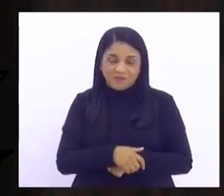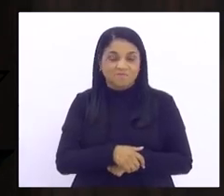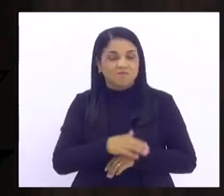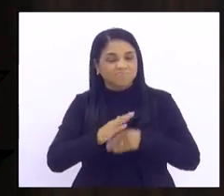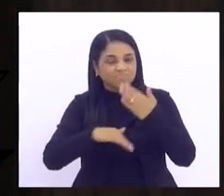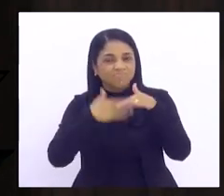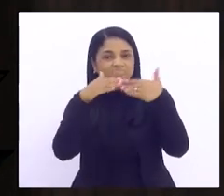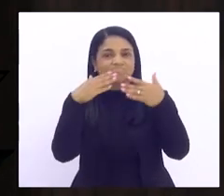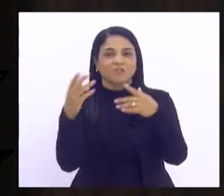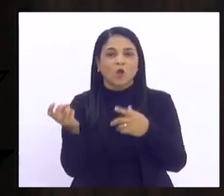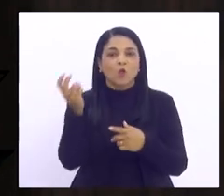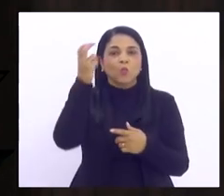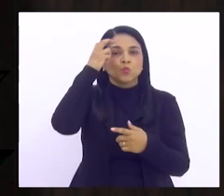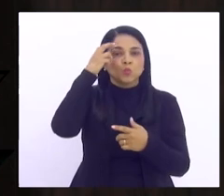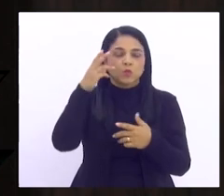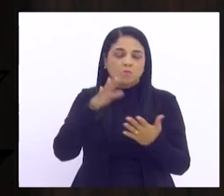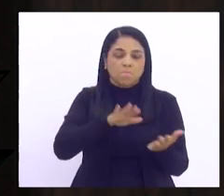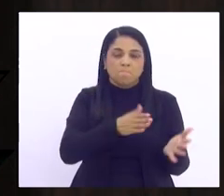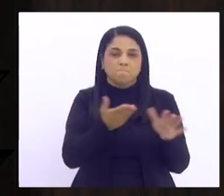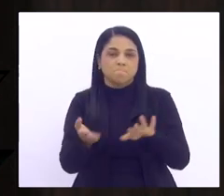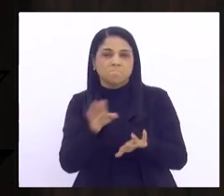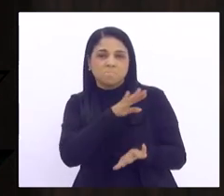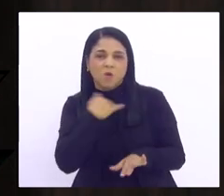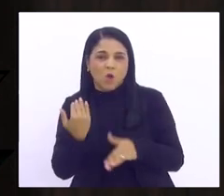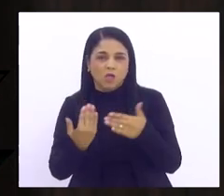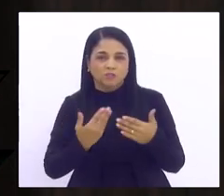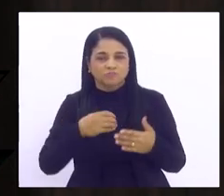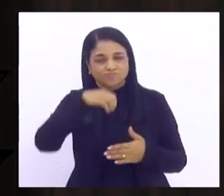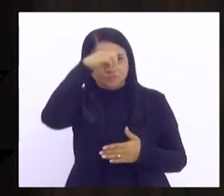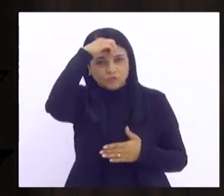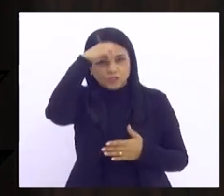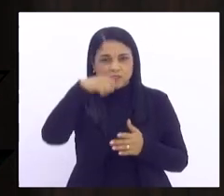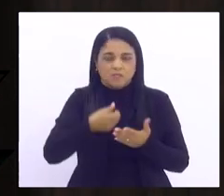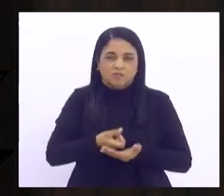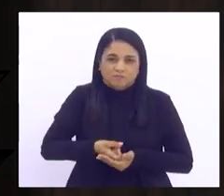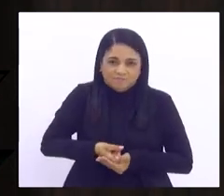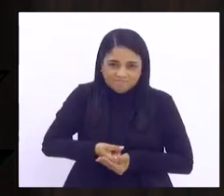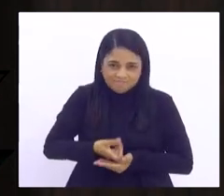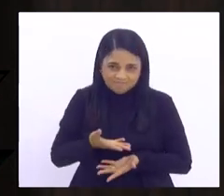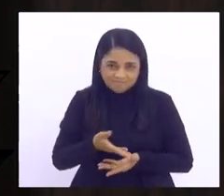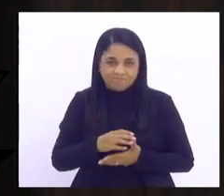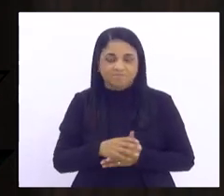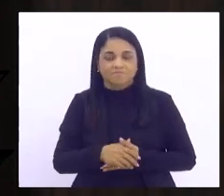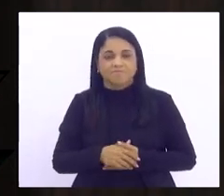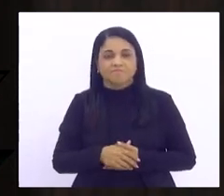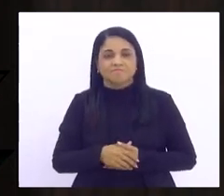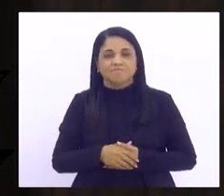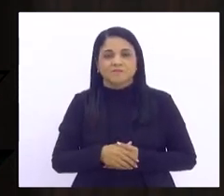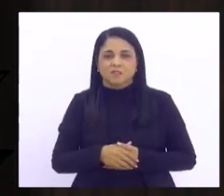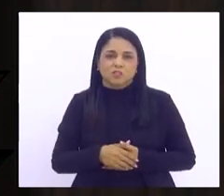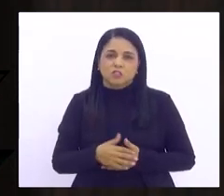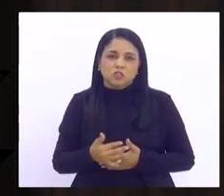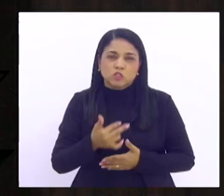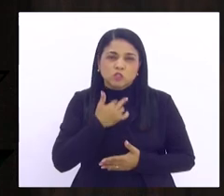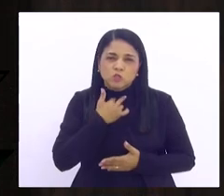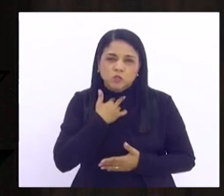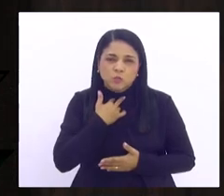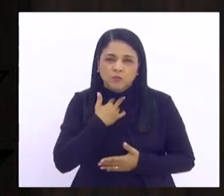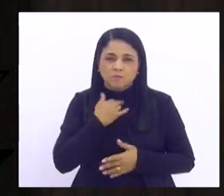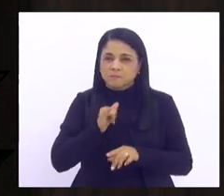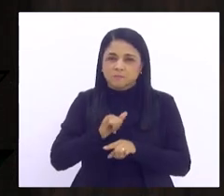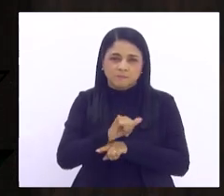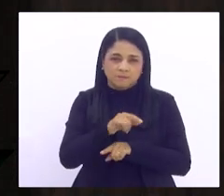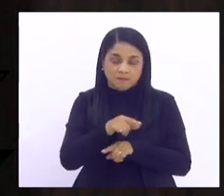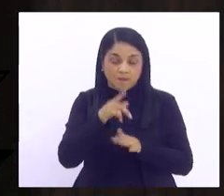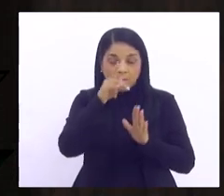a cultura da morte. É assim que funciona. É assim que eles agem. Esse é o modus operandi. Então, nós não podemos nos enganar, meus caros.